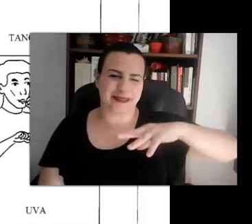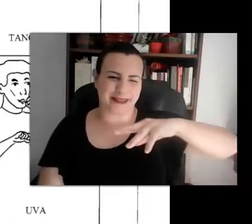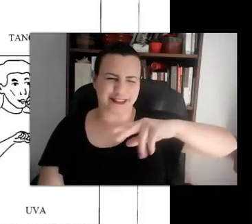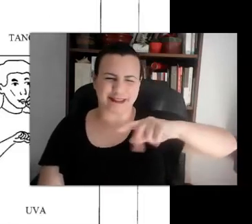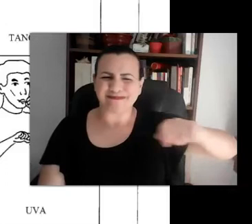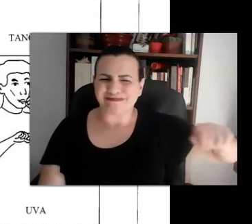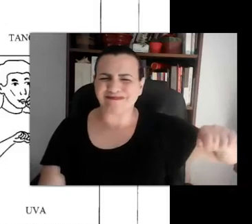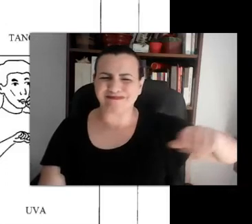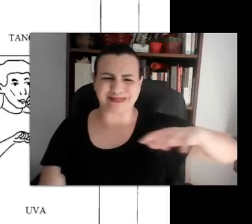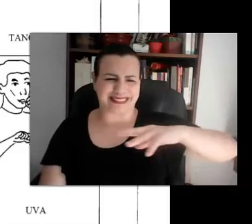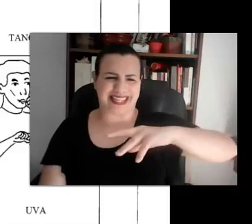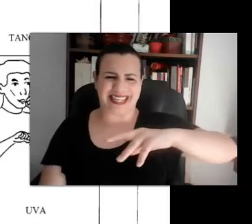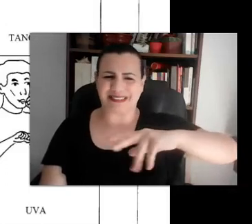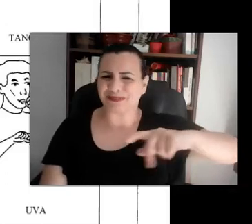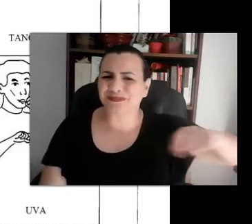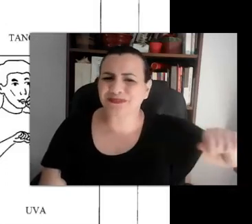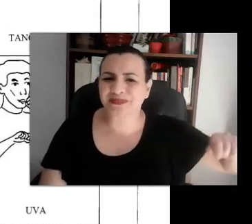né, tem expressão de